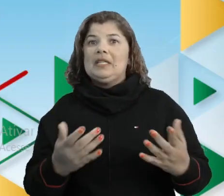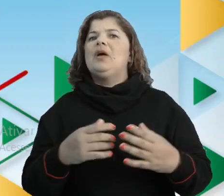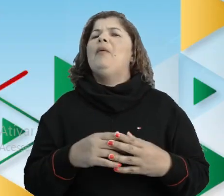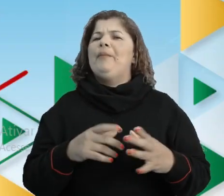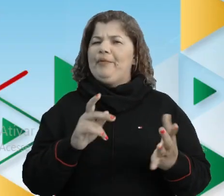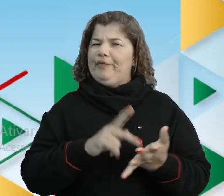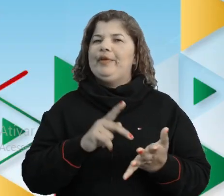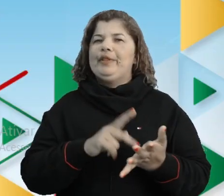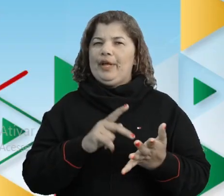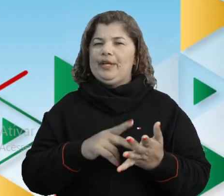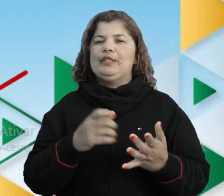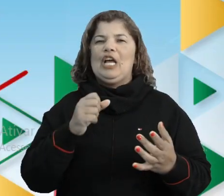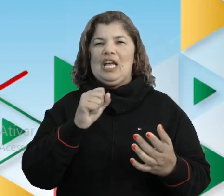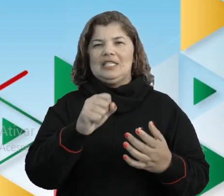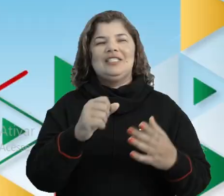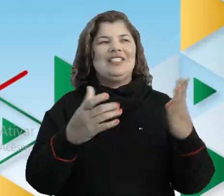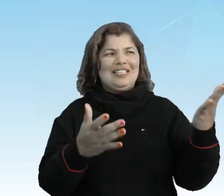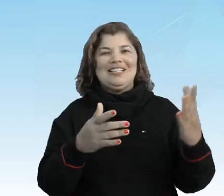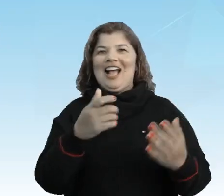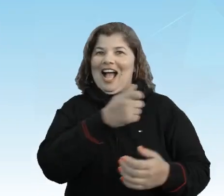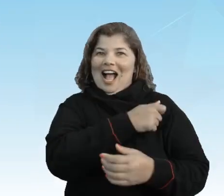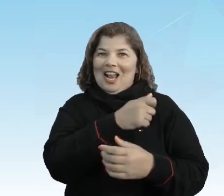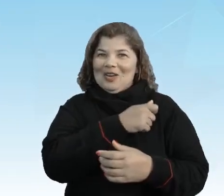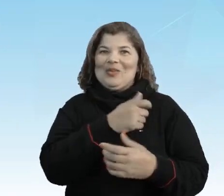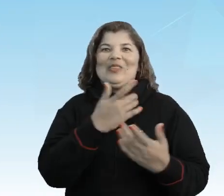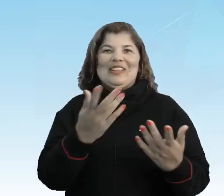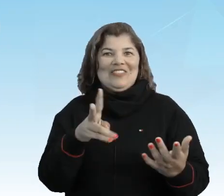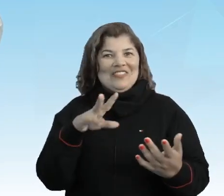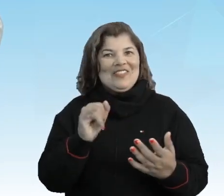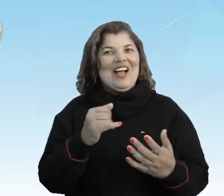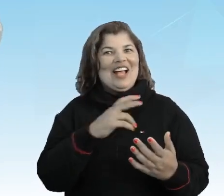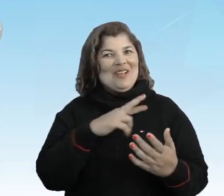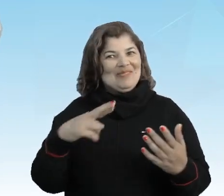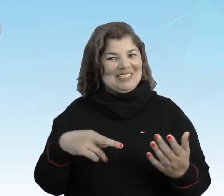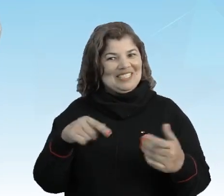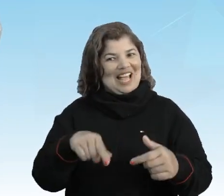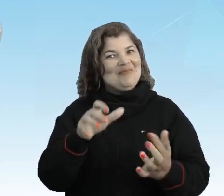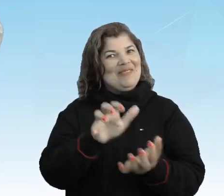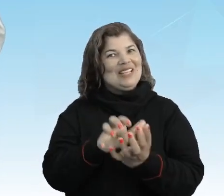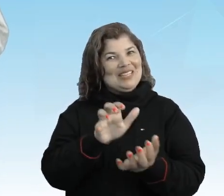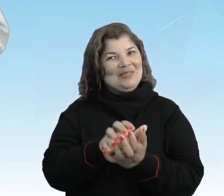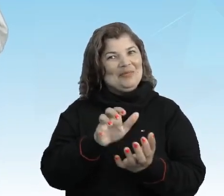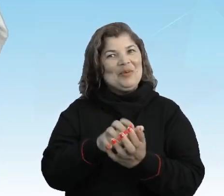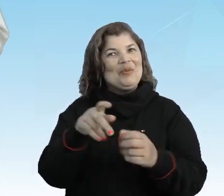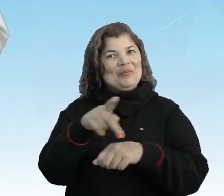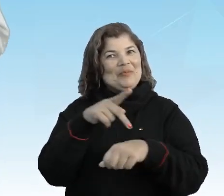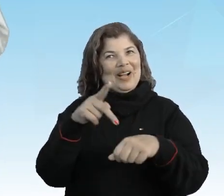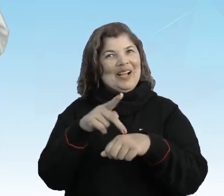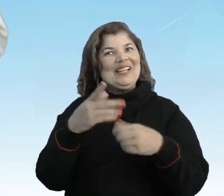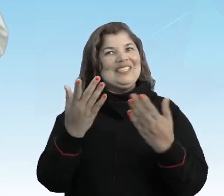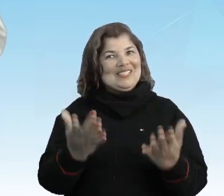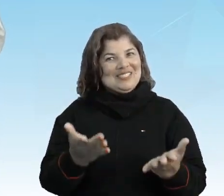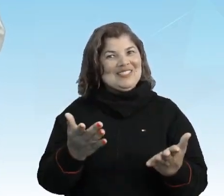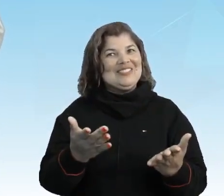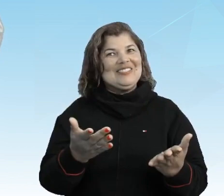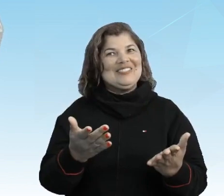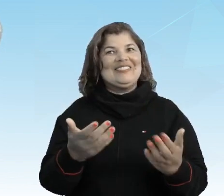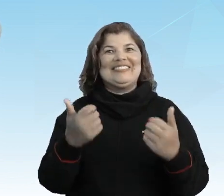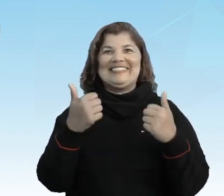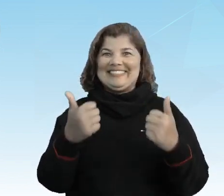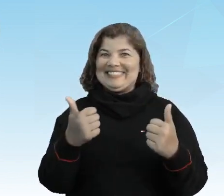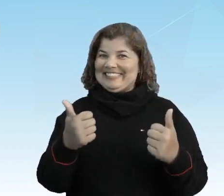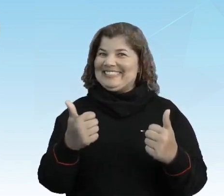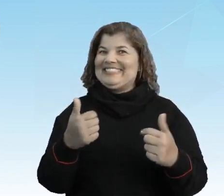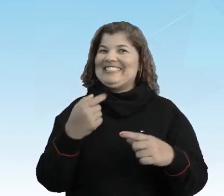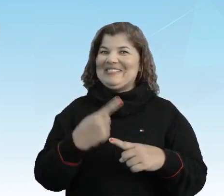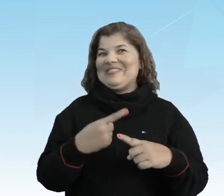da resistência, a nossa aluna aqui, né, que vai representar o nosso estado, né, o nosso país, o país Pernambuco. Vamos saber por